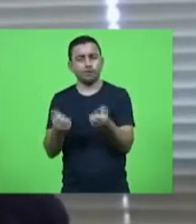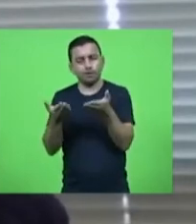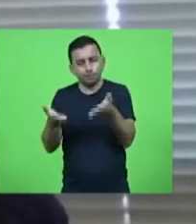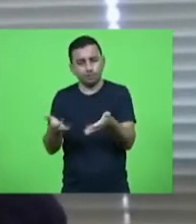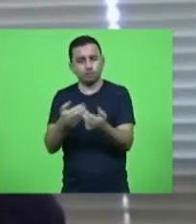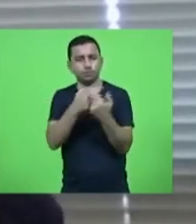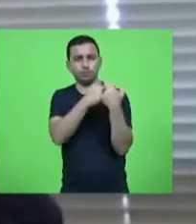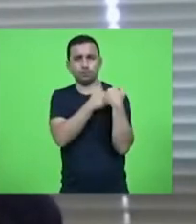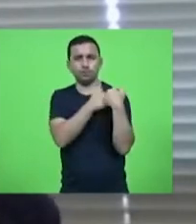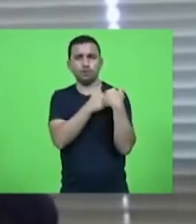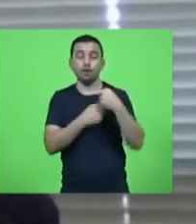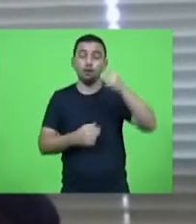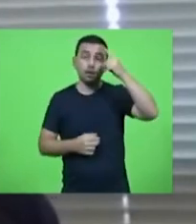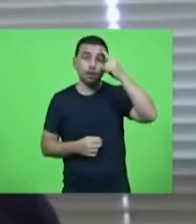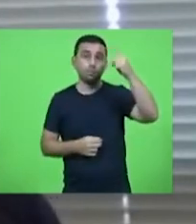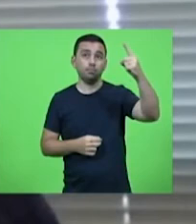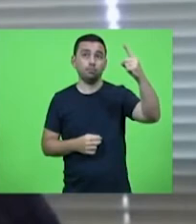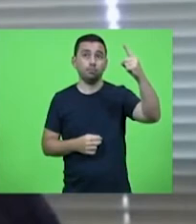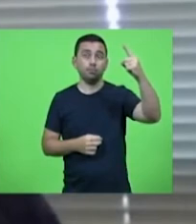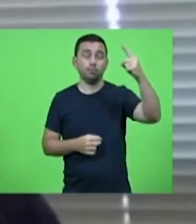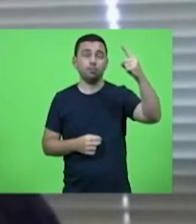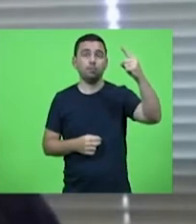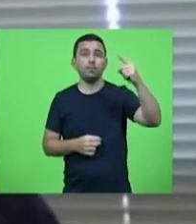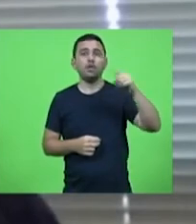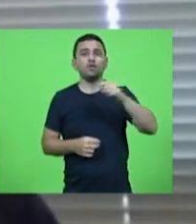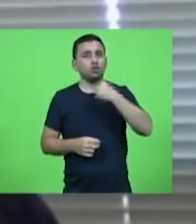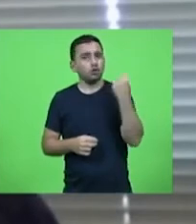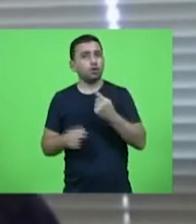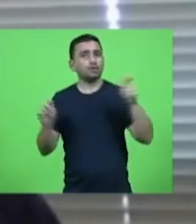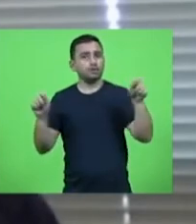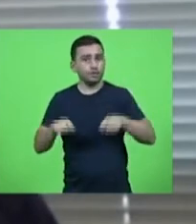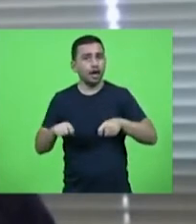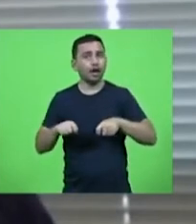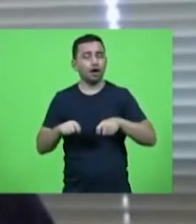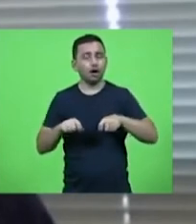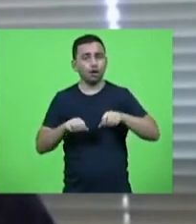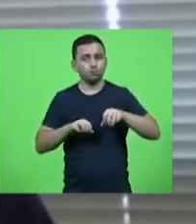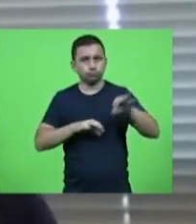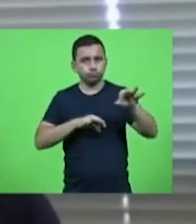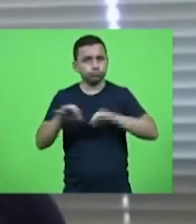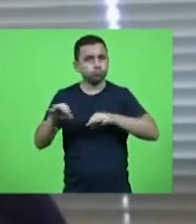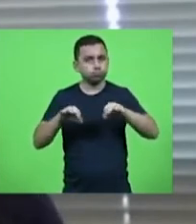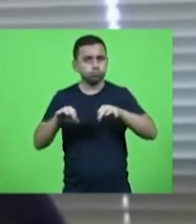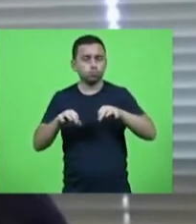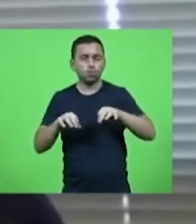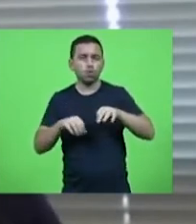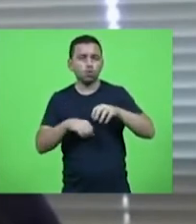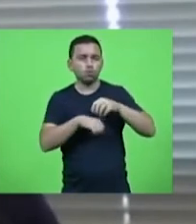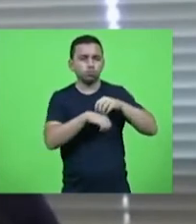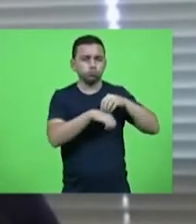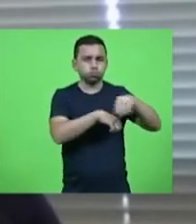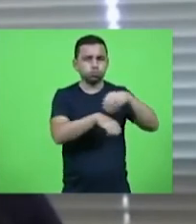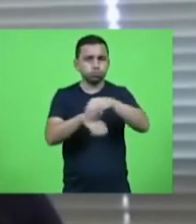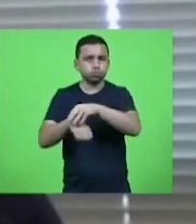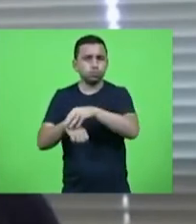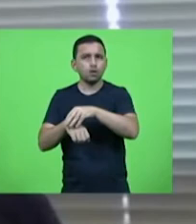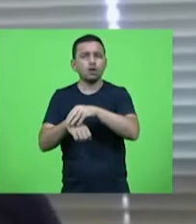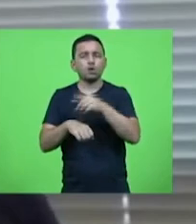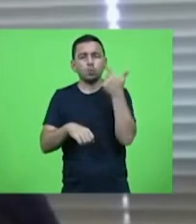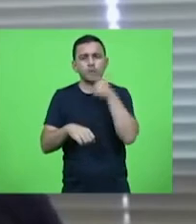função Lembrando que nós temos a capacidade logística e podemos vive atualmente em caráter emergencial